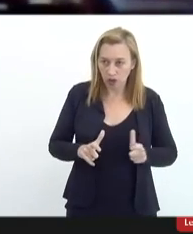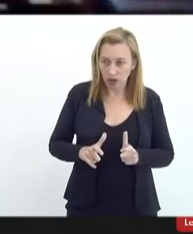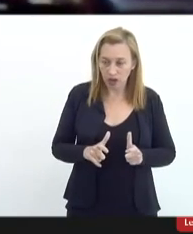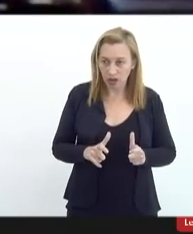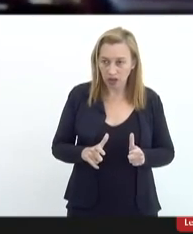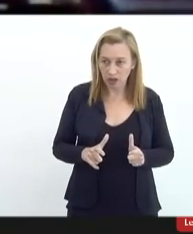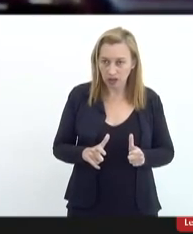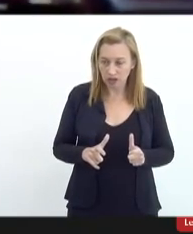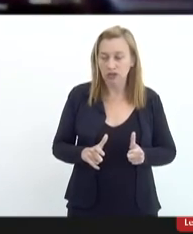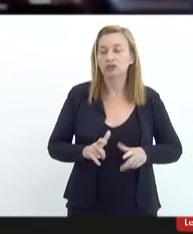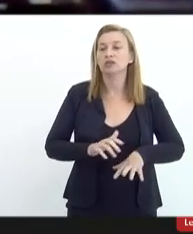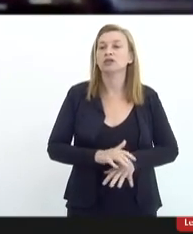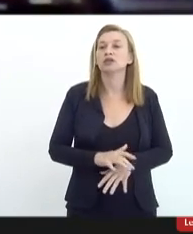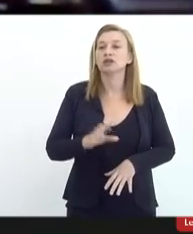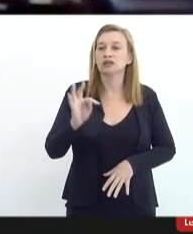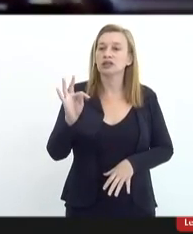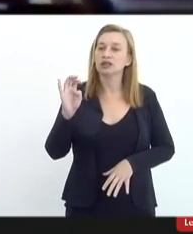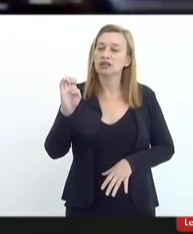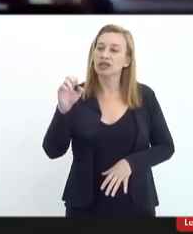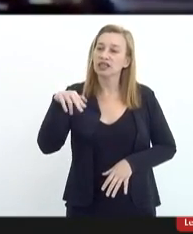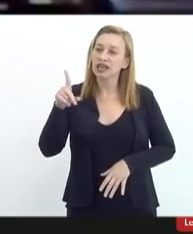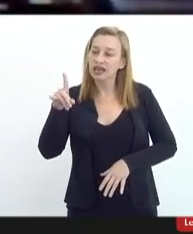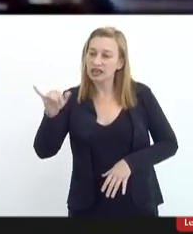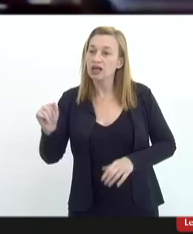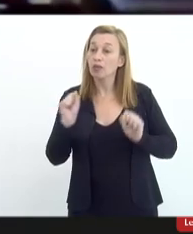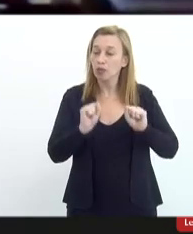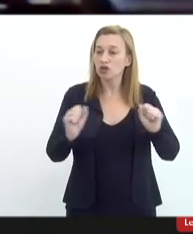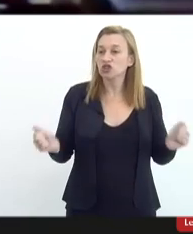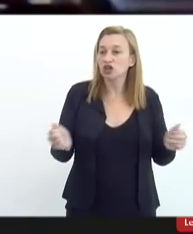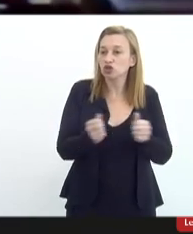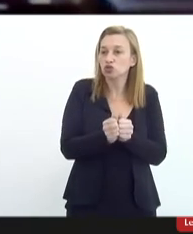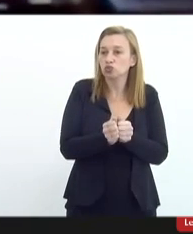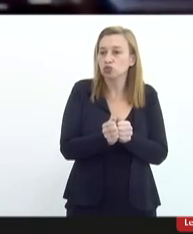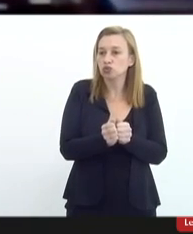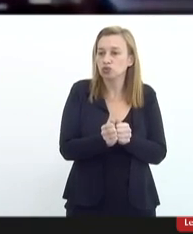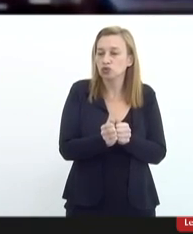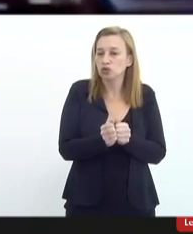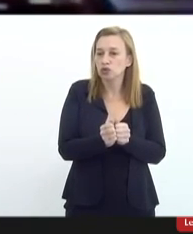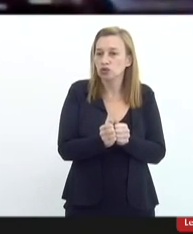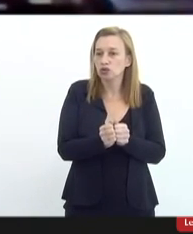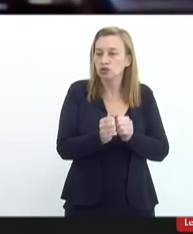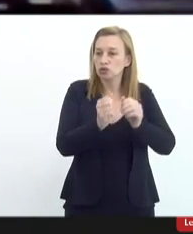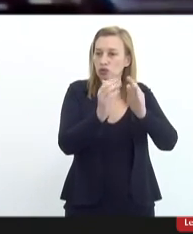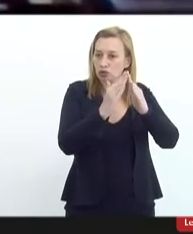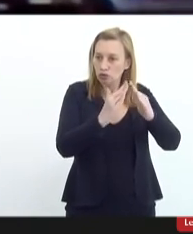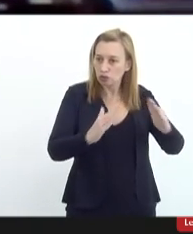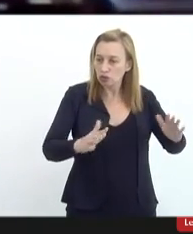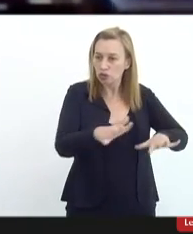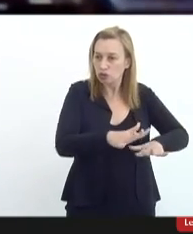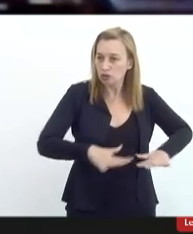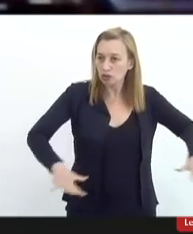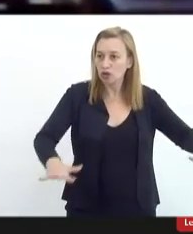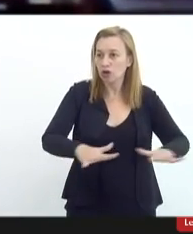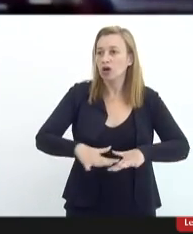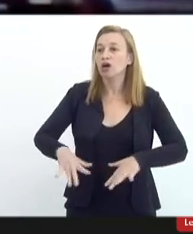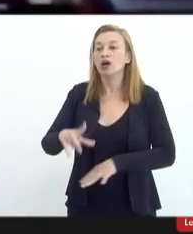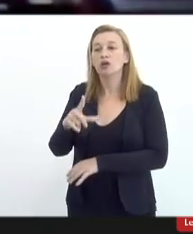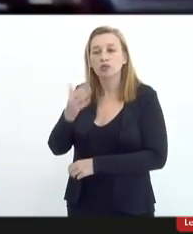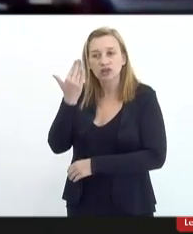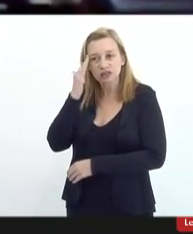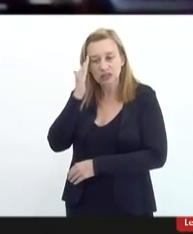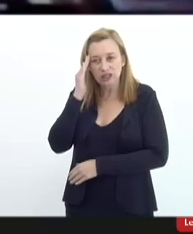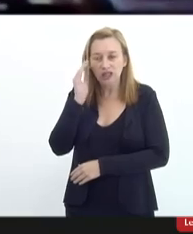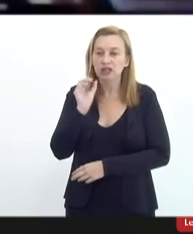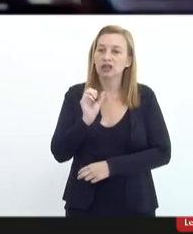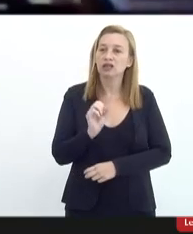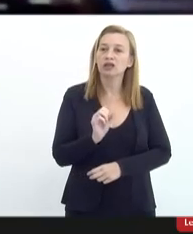diferentes tendências podem estar juntas no mesmo terreiro, em que eu posso entender que, sendo